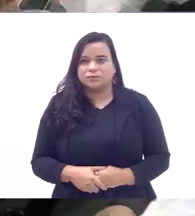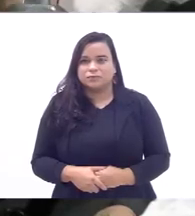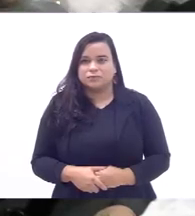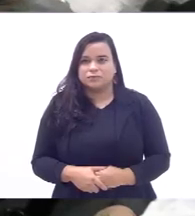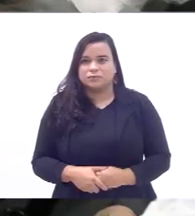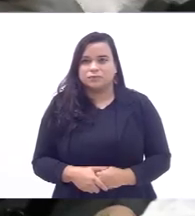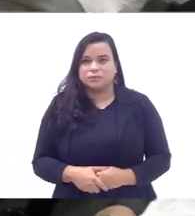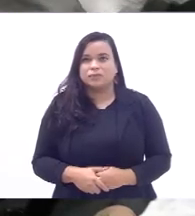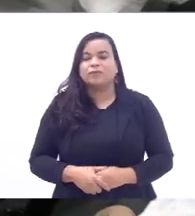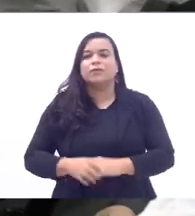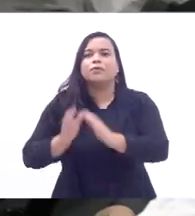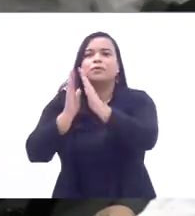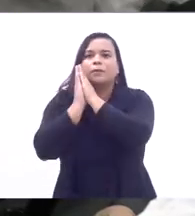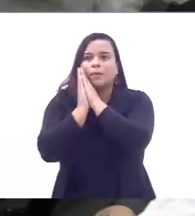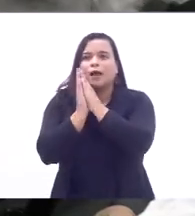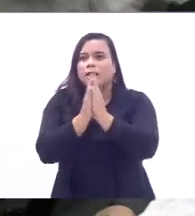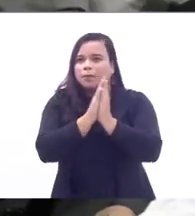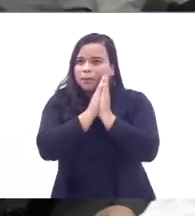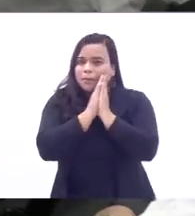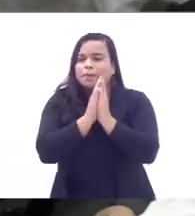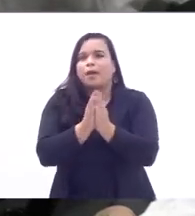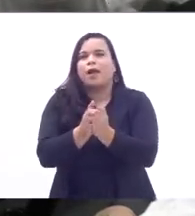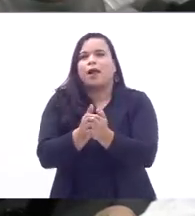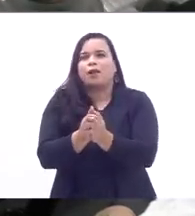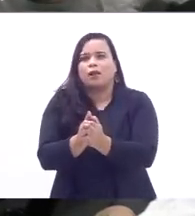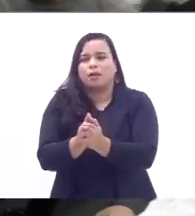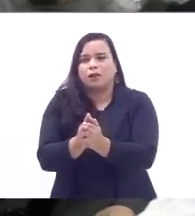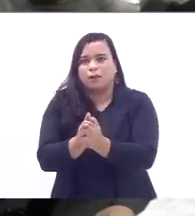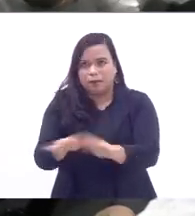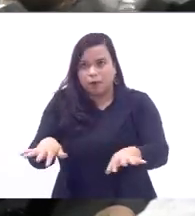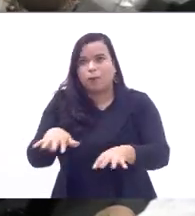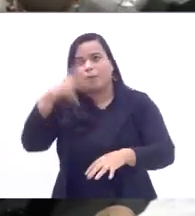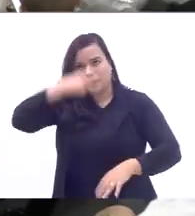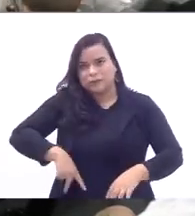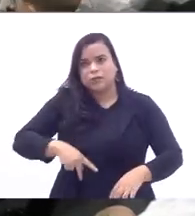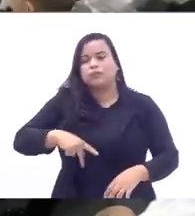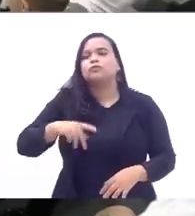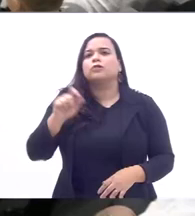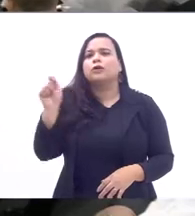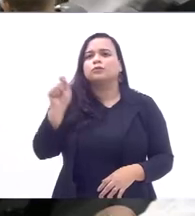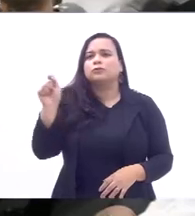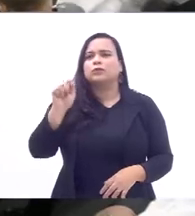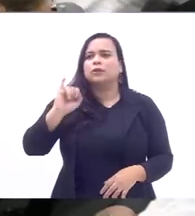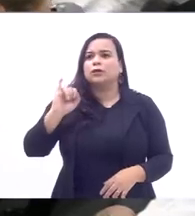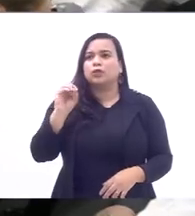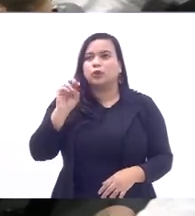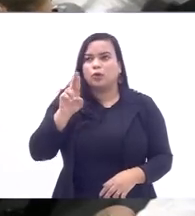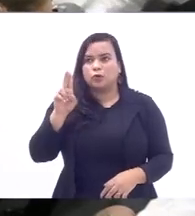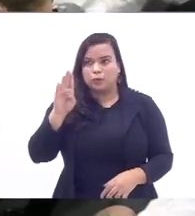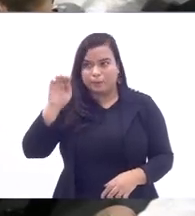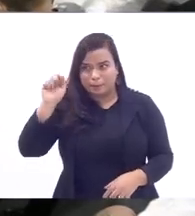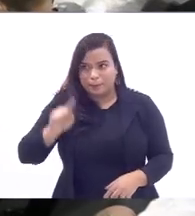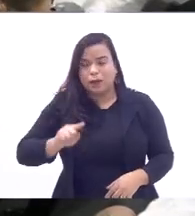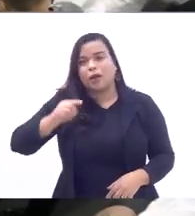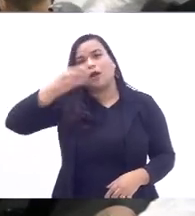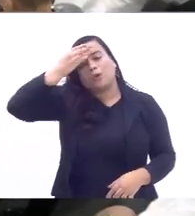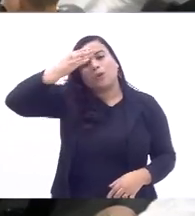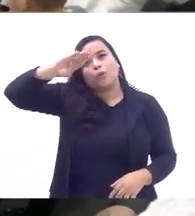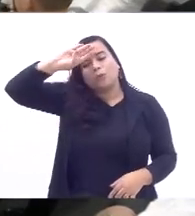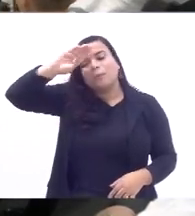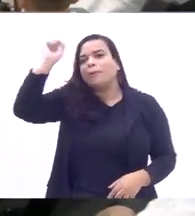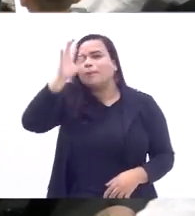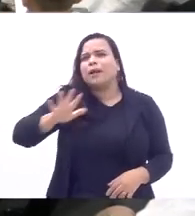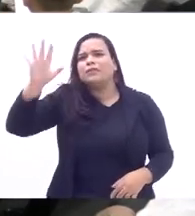O Babalaô, presidente da Associação Yorubá Cuba Brasil, Babalaô Luiz